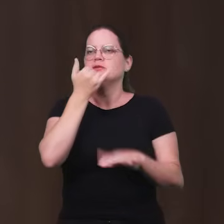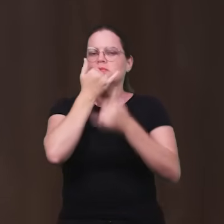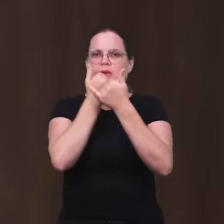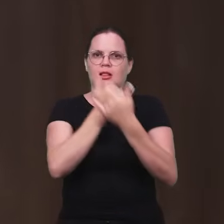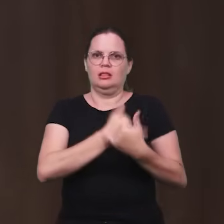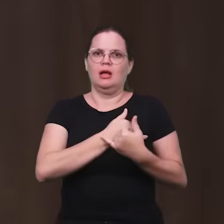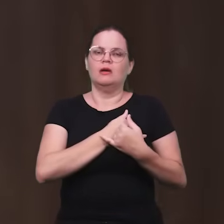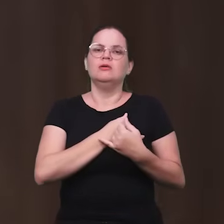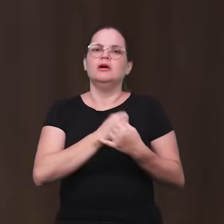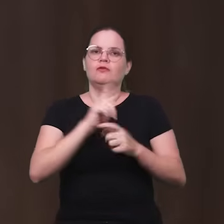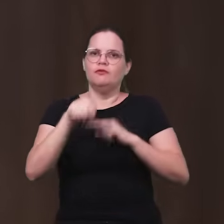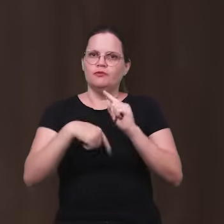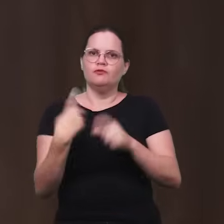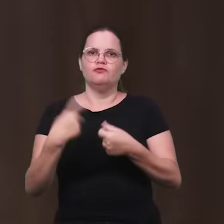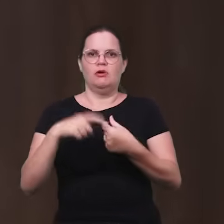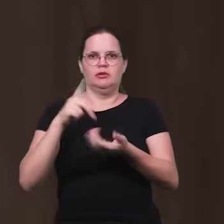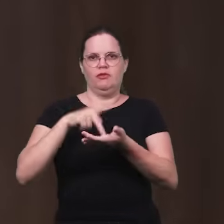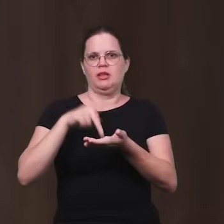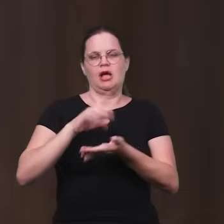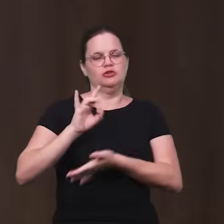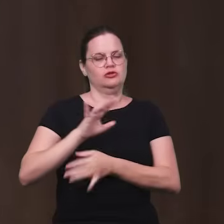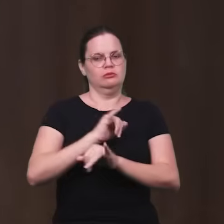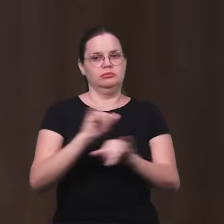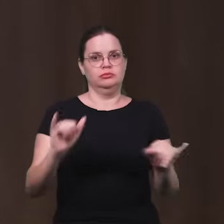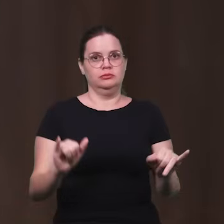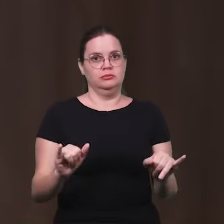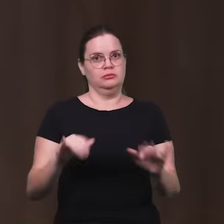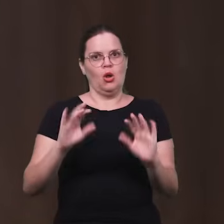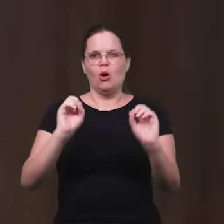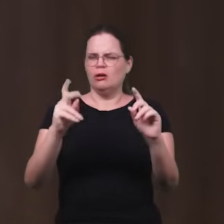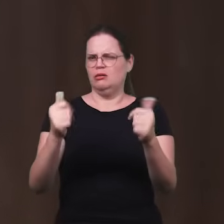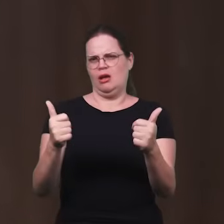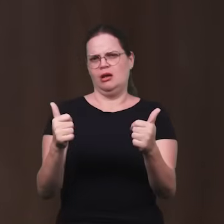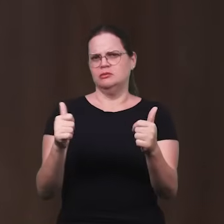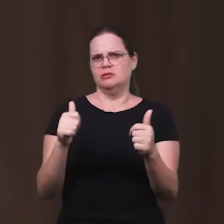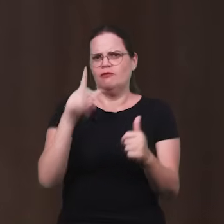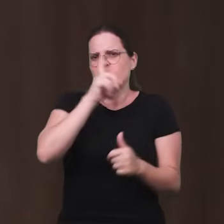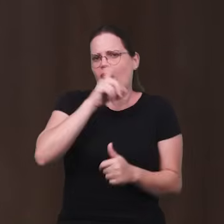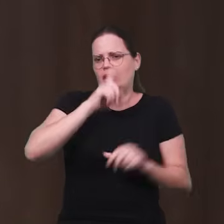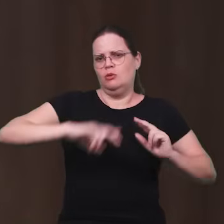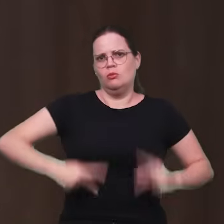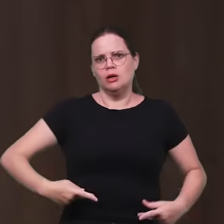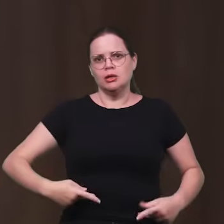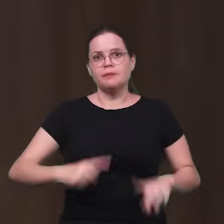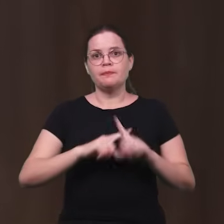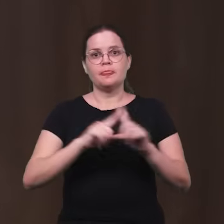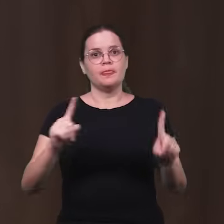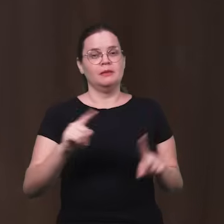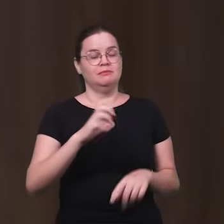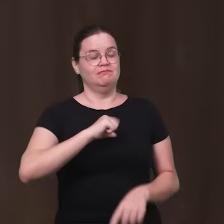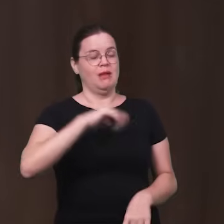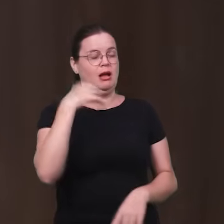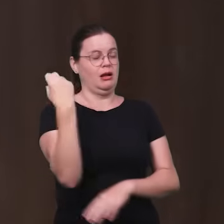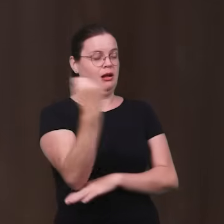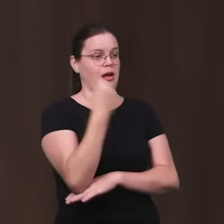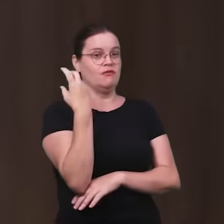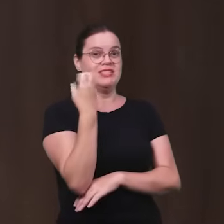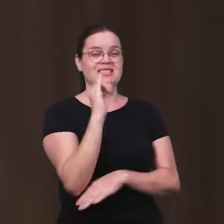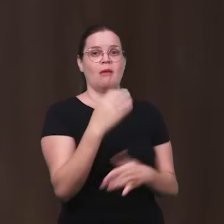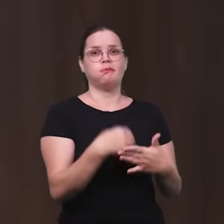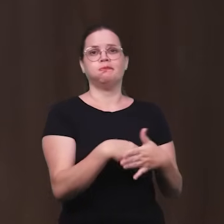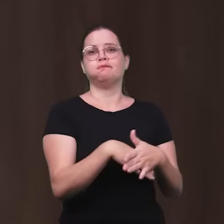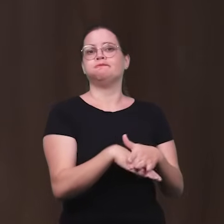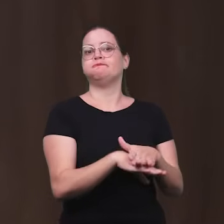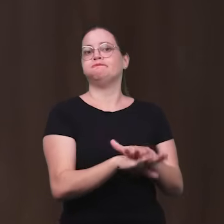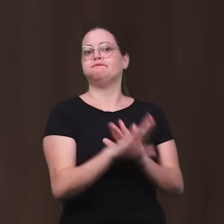novamente. Mas é um caso muito mais grave, quando já a mentira